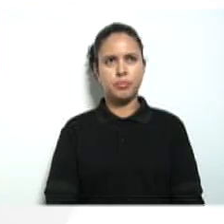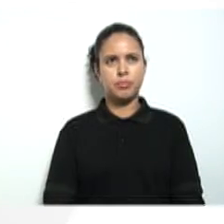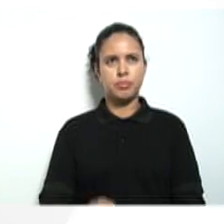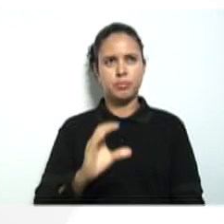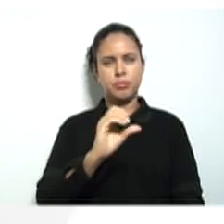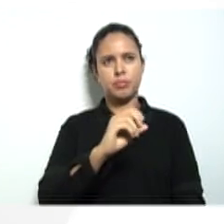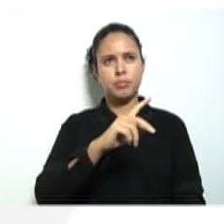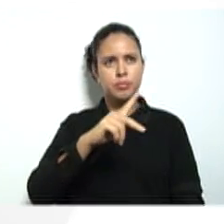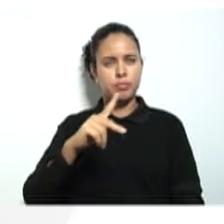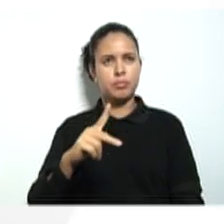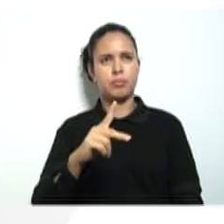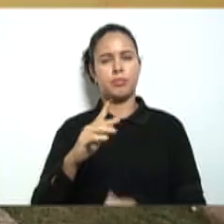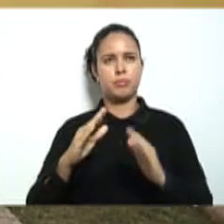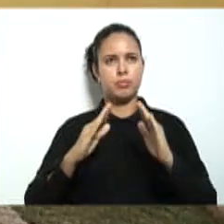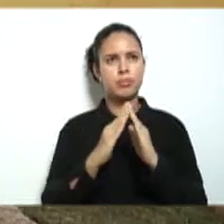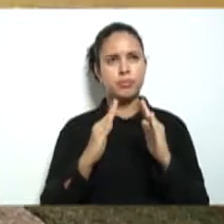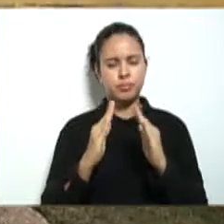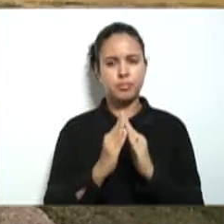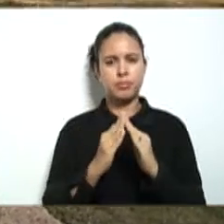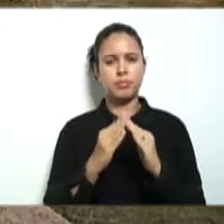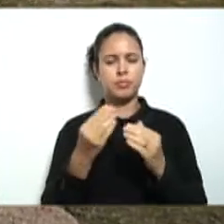Cooperativismo habitacional.